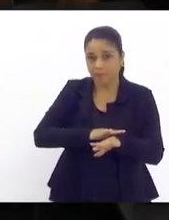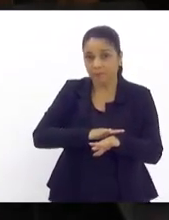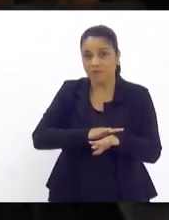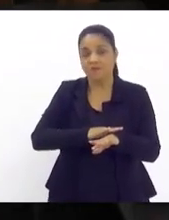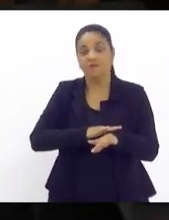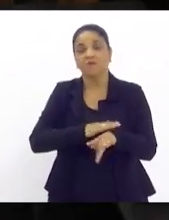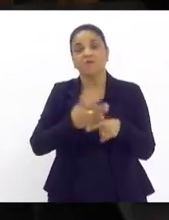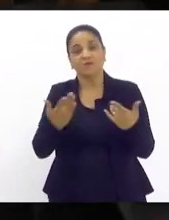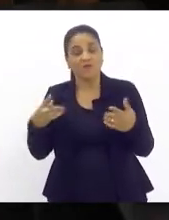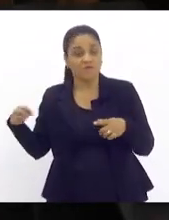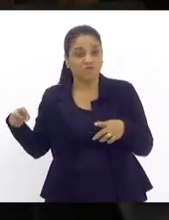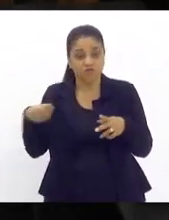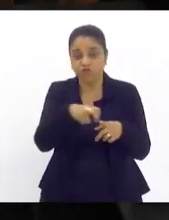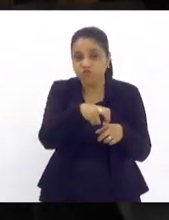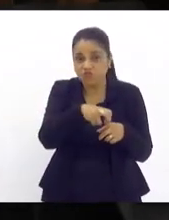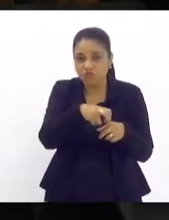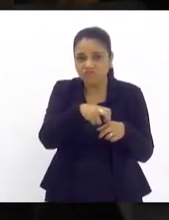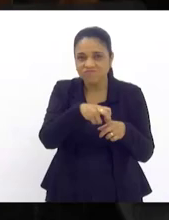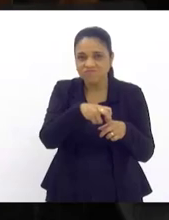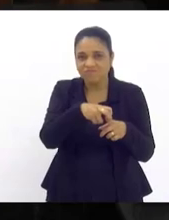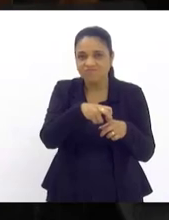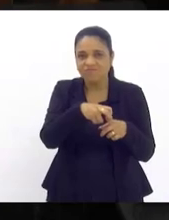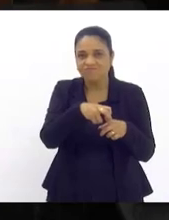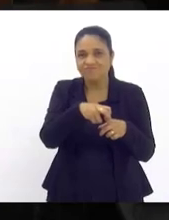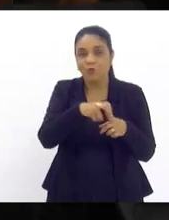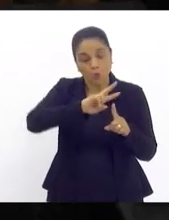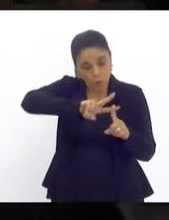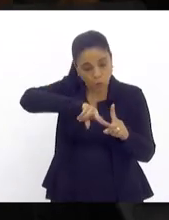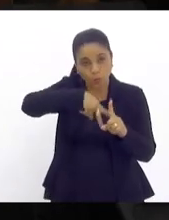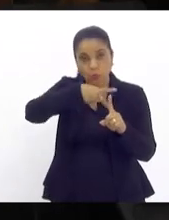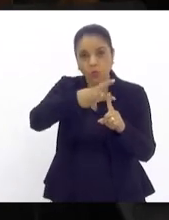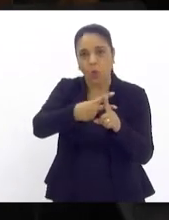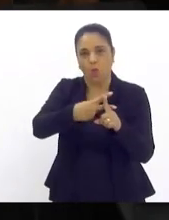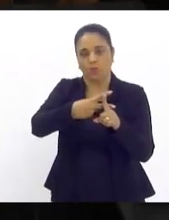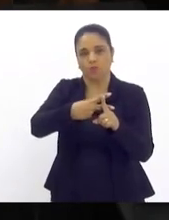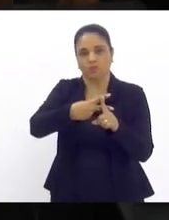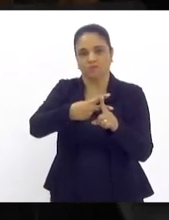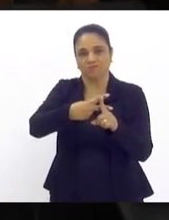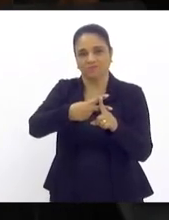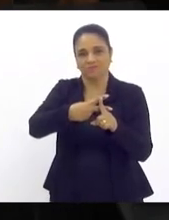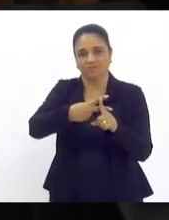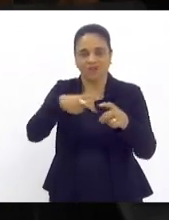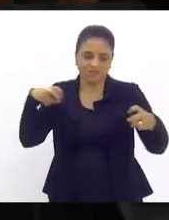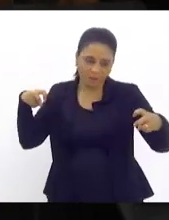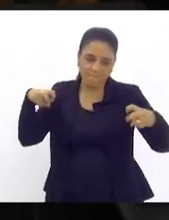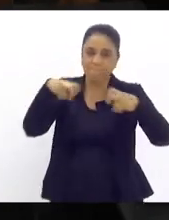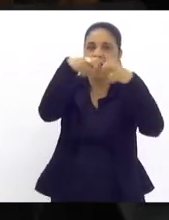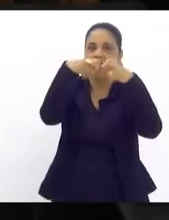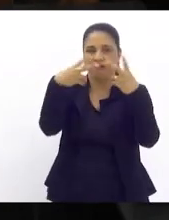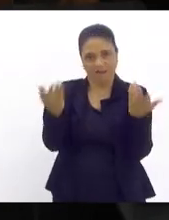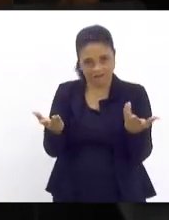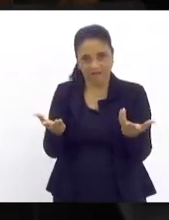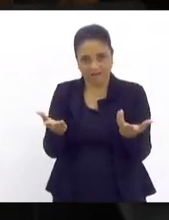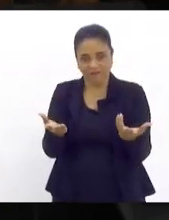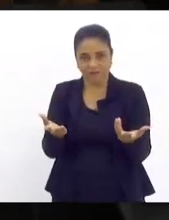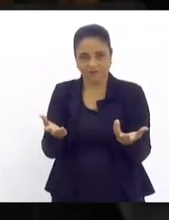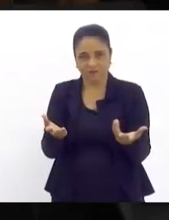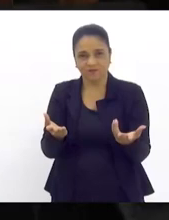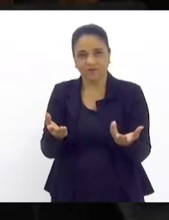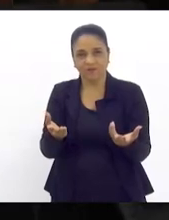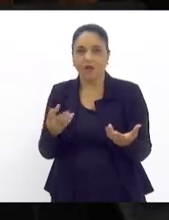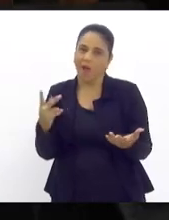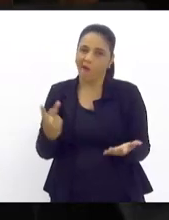dá, você vai parar no dobro do espaço. E o acidente ocorreu.